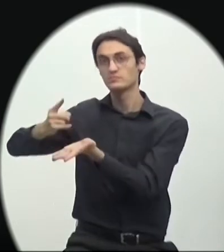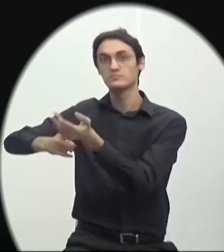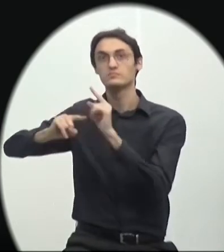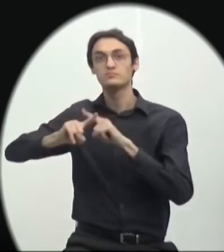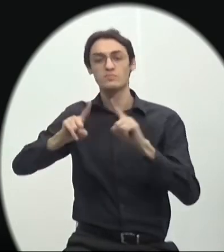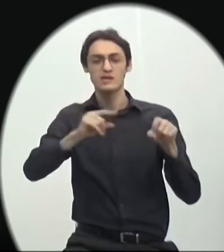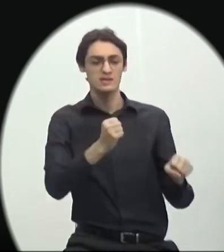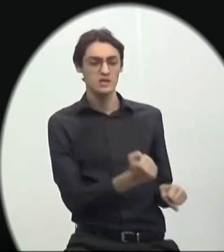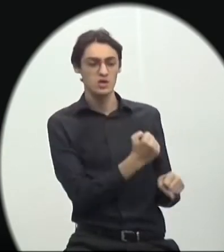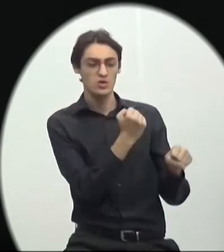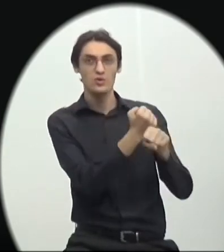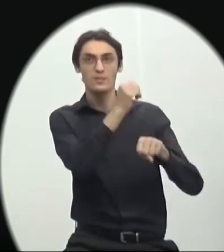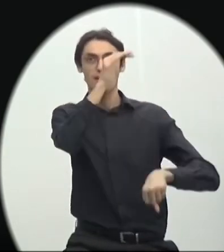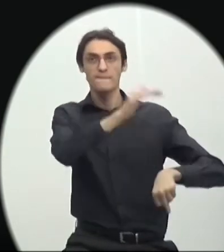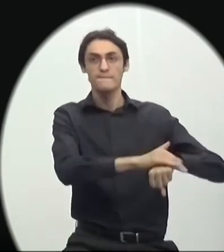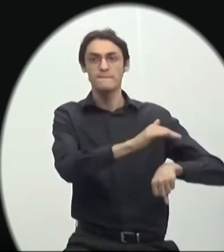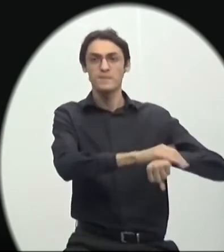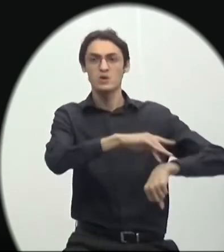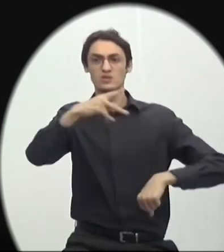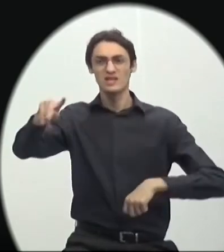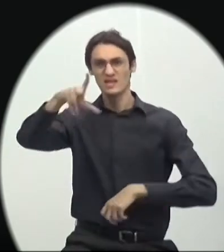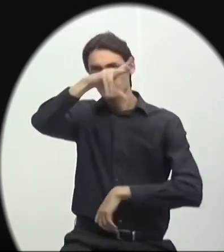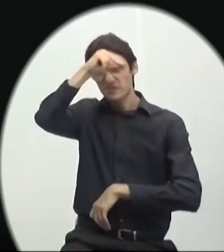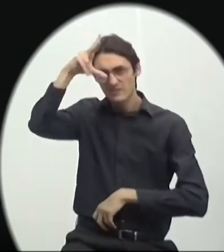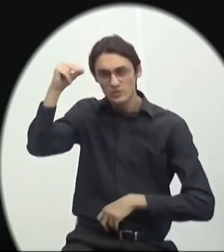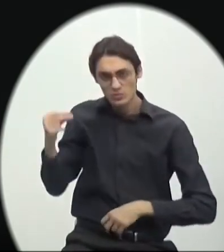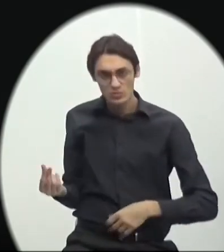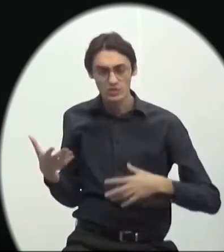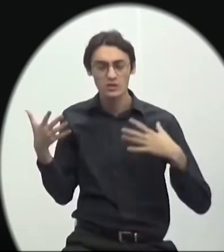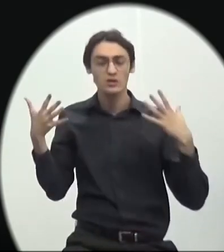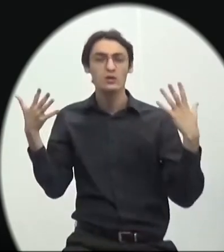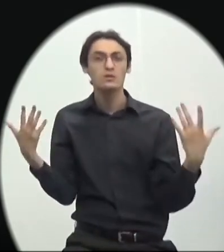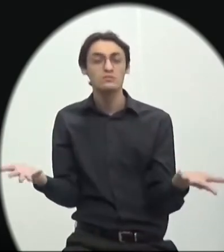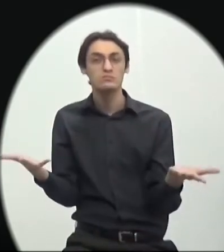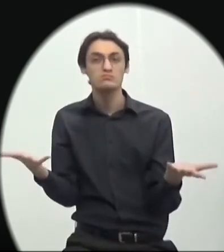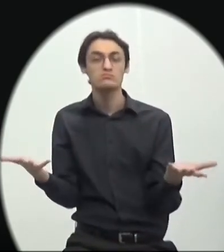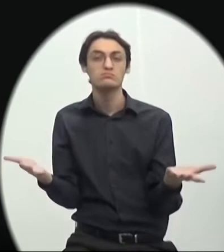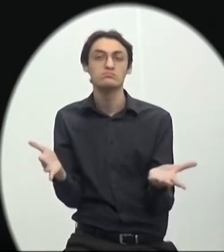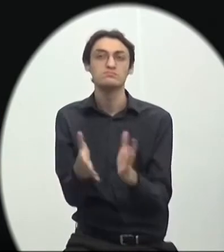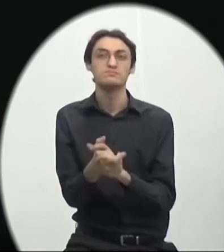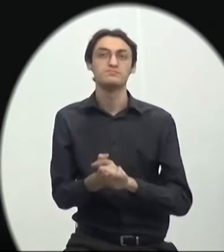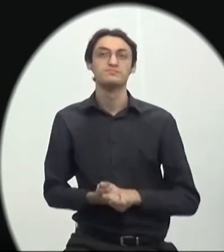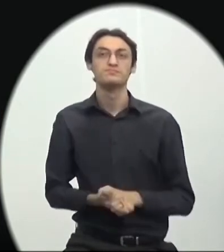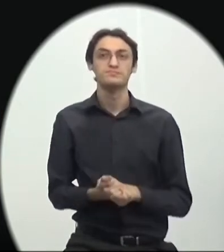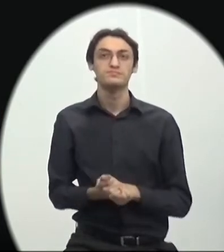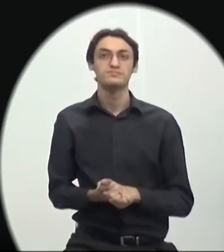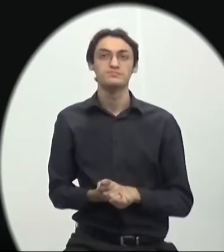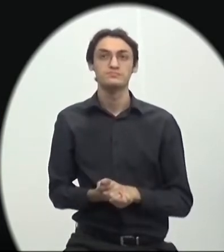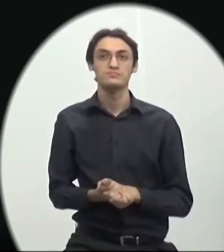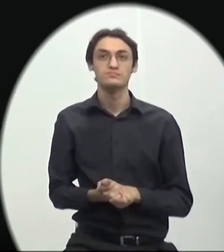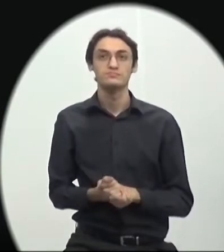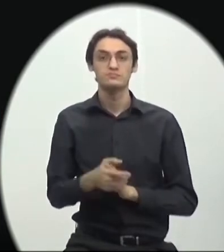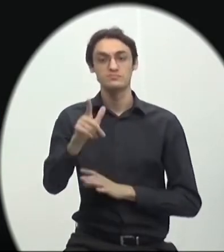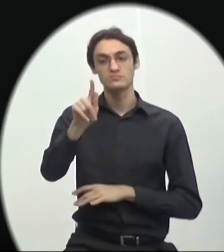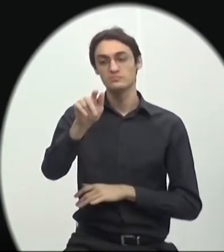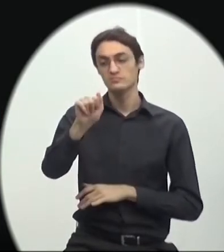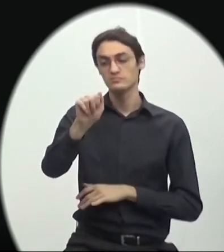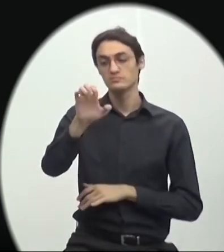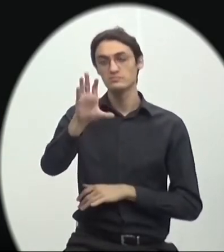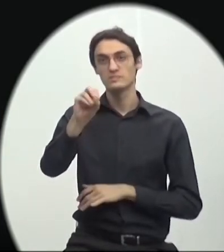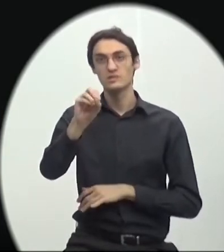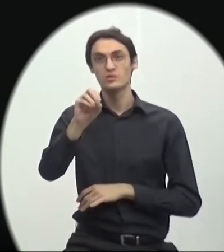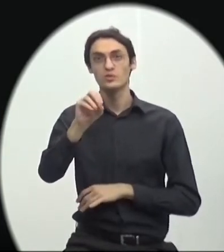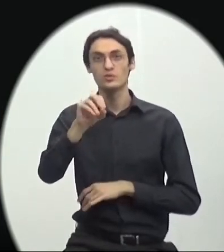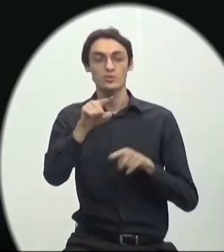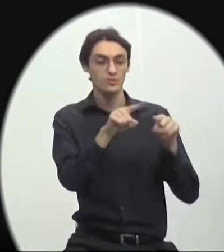obra é a própria Prefeitura. Ora, nós já temos que arrumar uma salinha para o GAECO lá na Prefeitura